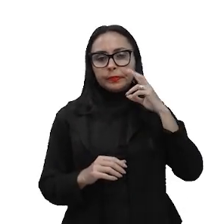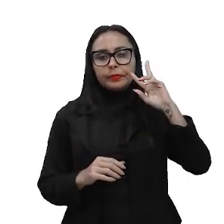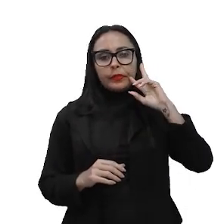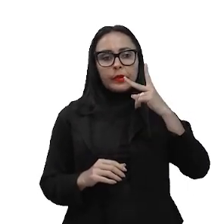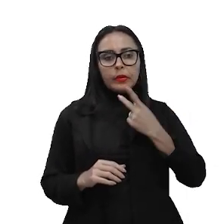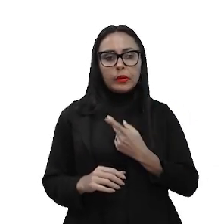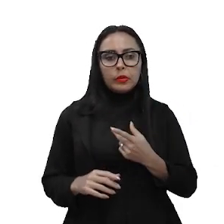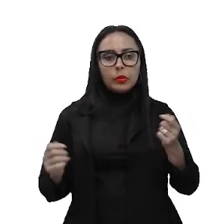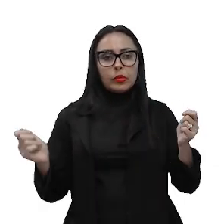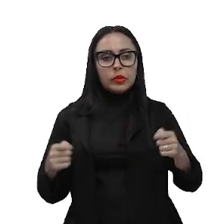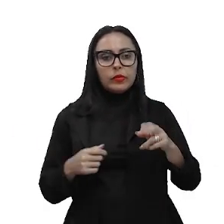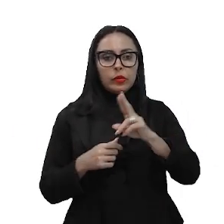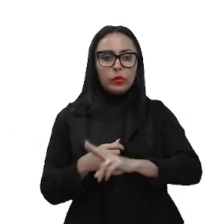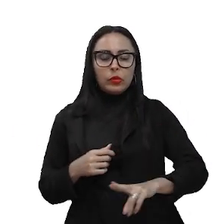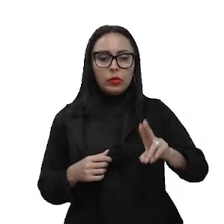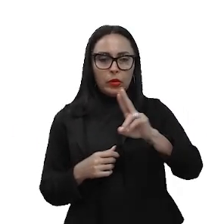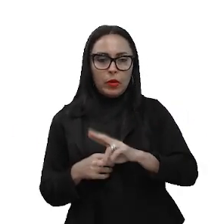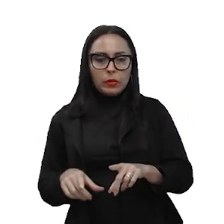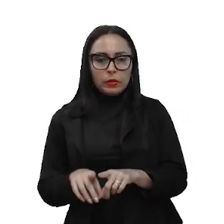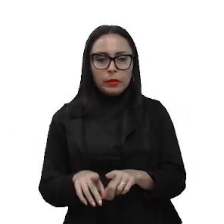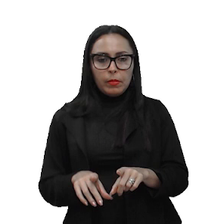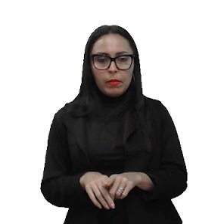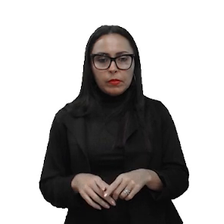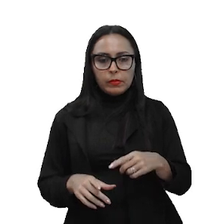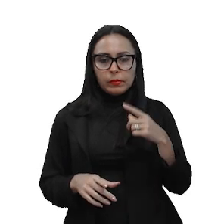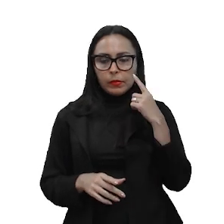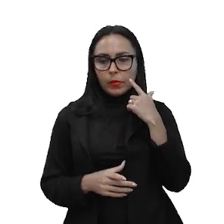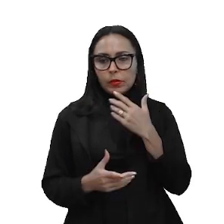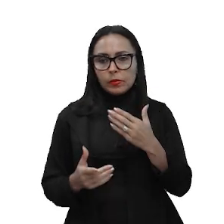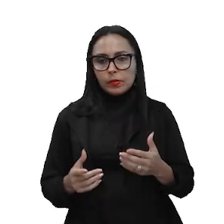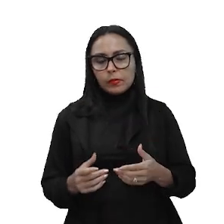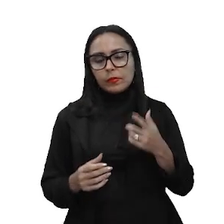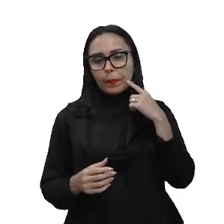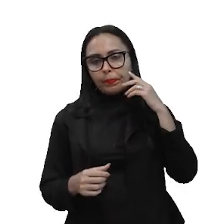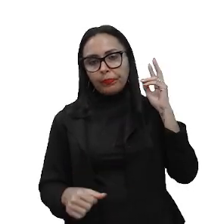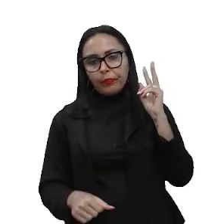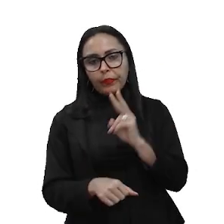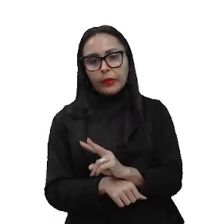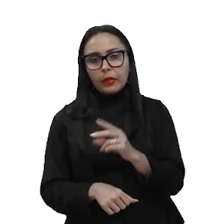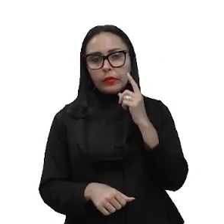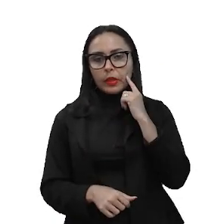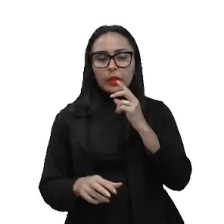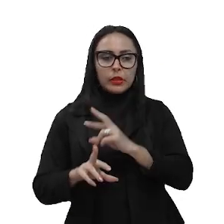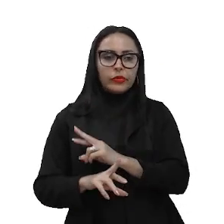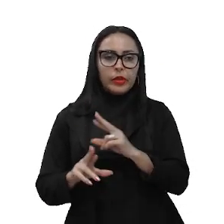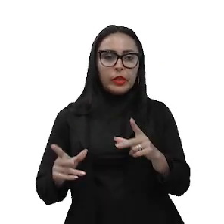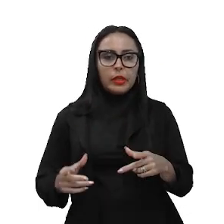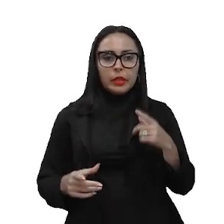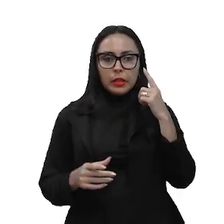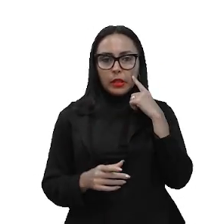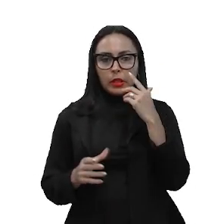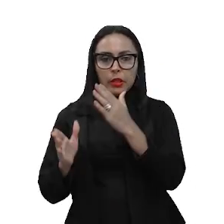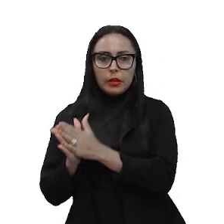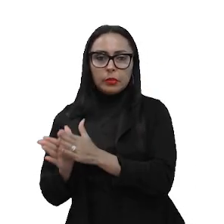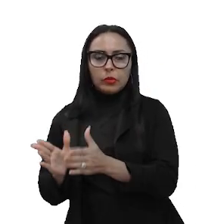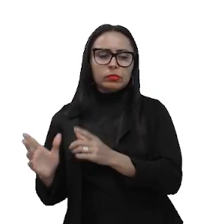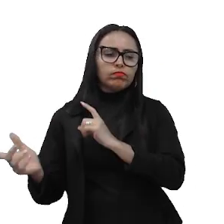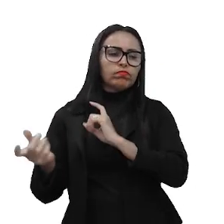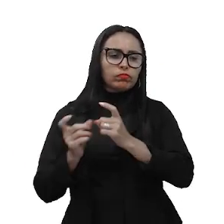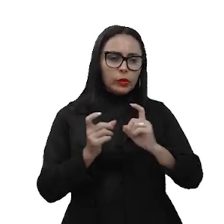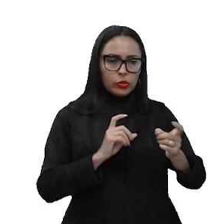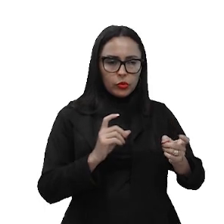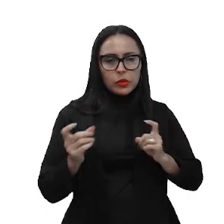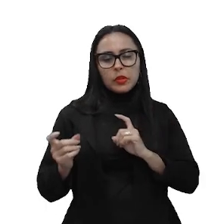possíveis usos e contribuições da narrativa e ou cinema ao videogame e defende a diferença essencial entre os modos discursivos das